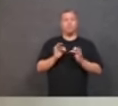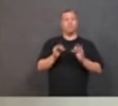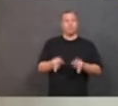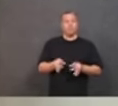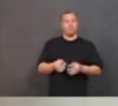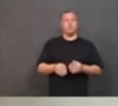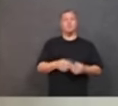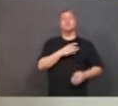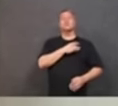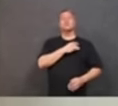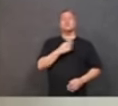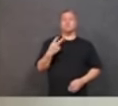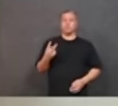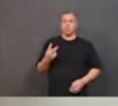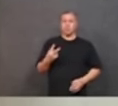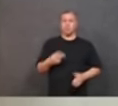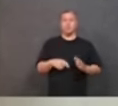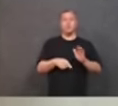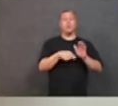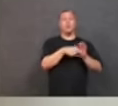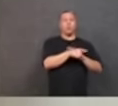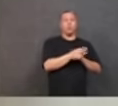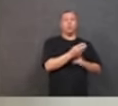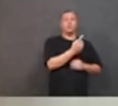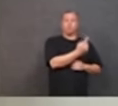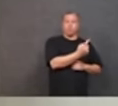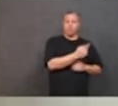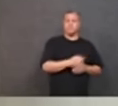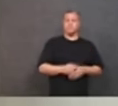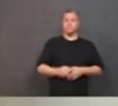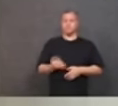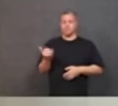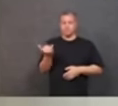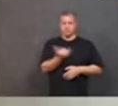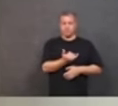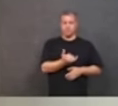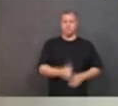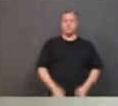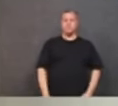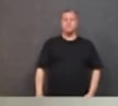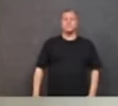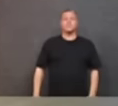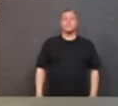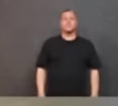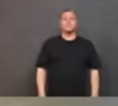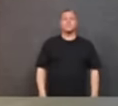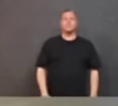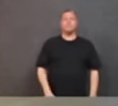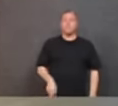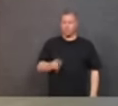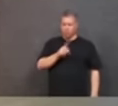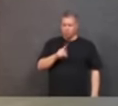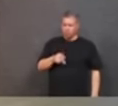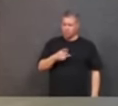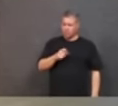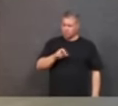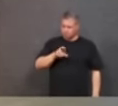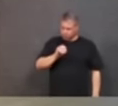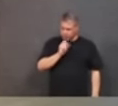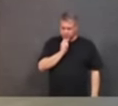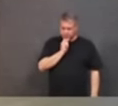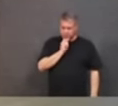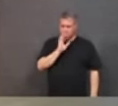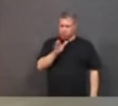fará a pergunta ao candidato 1. Então, professor Elvésio, um minuto para a pergunta ao professor Pedro. Bom, professor Pedro,